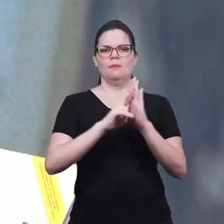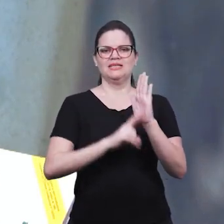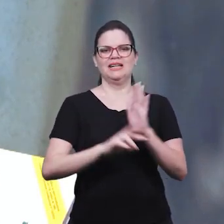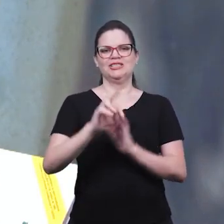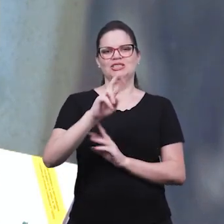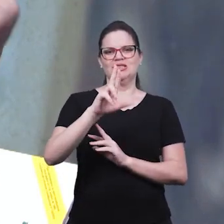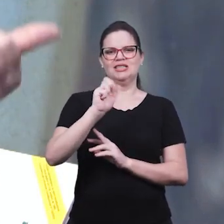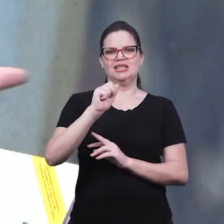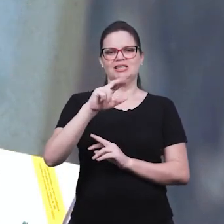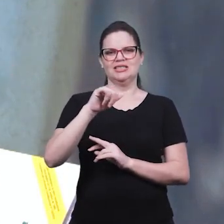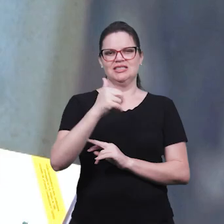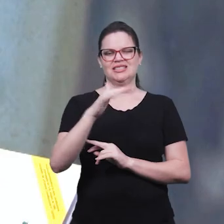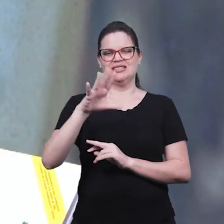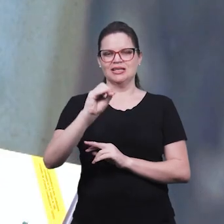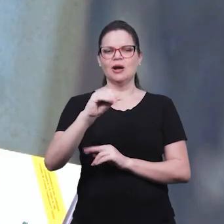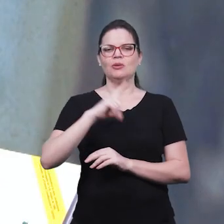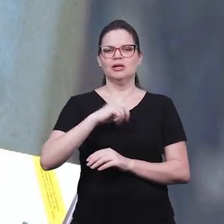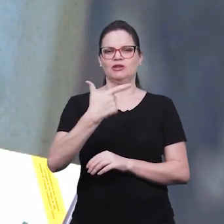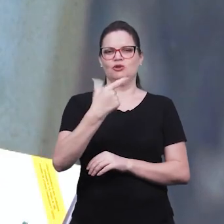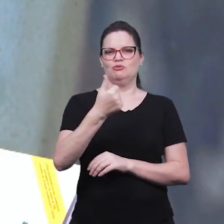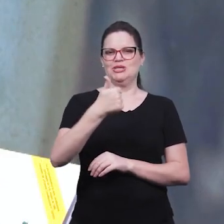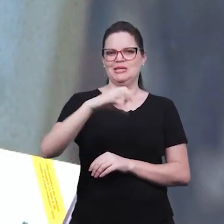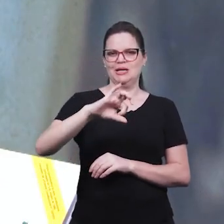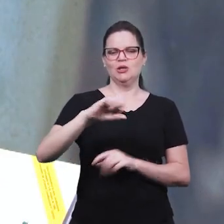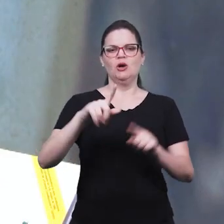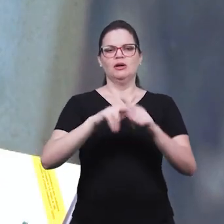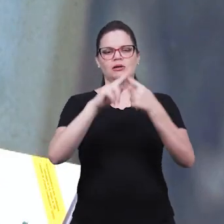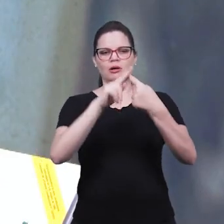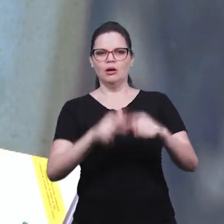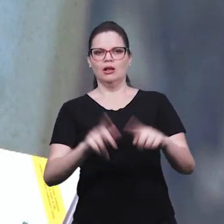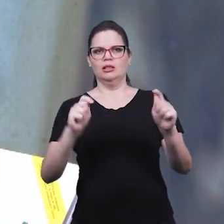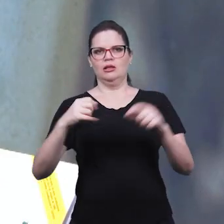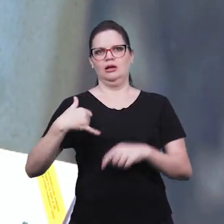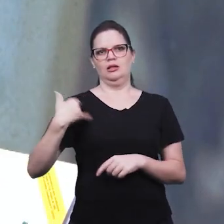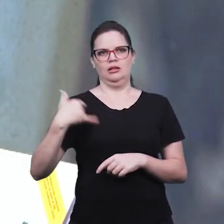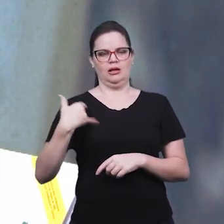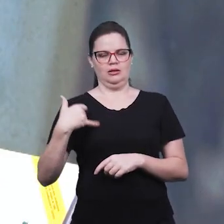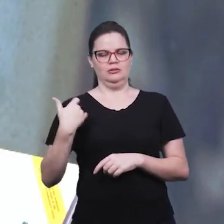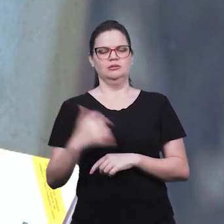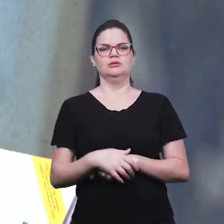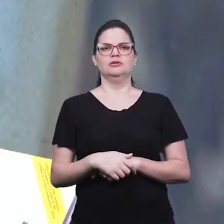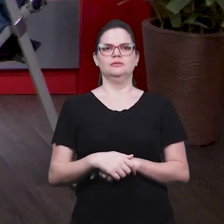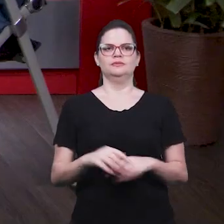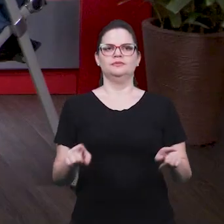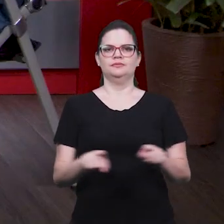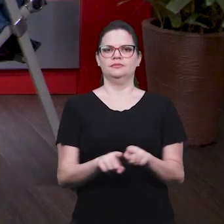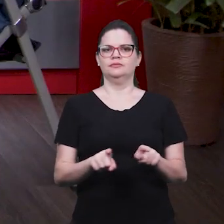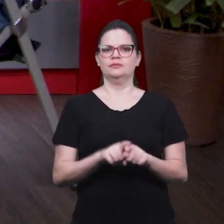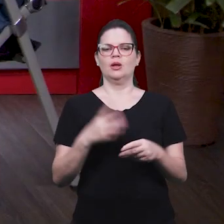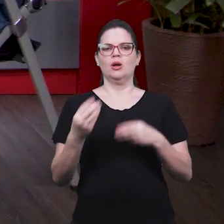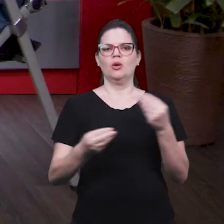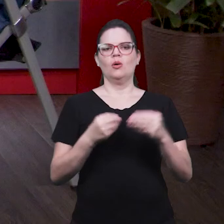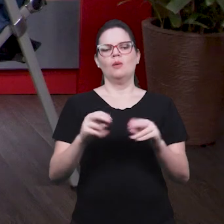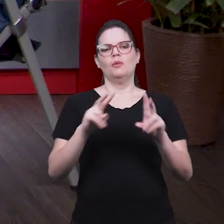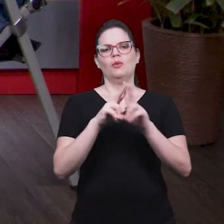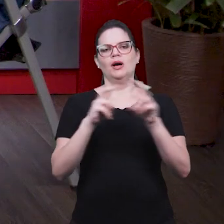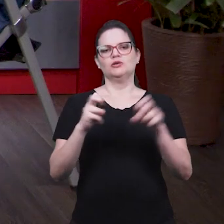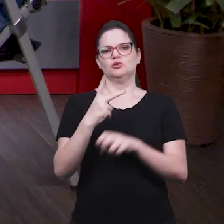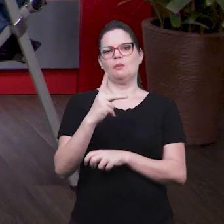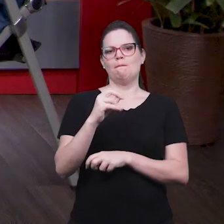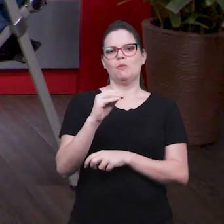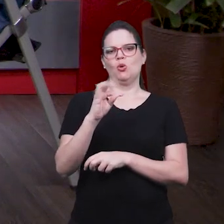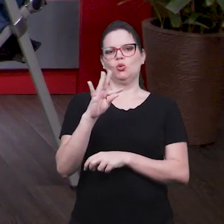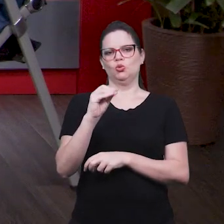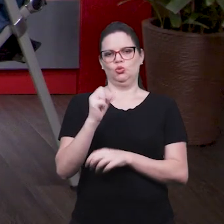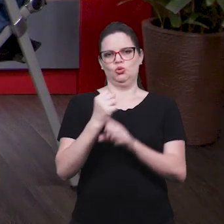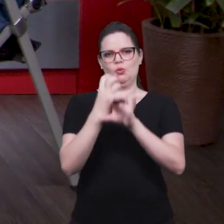transição que foi feita desde 2019, que também ajustam um pouco a idade, entendeu? Certo. E também tem a questão de